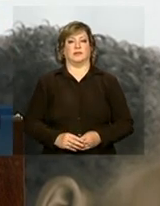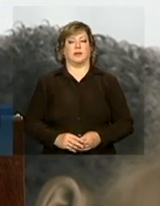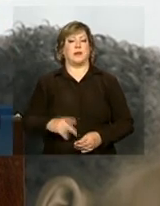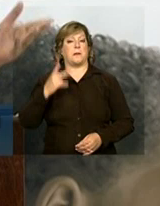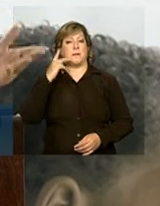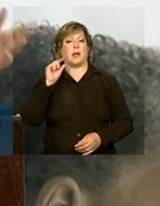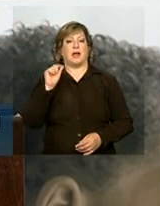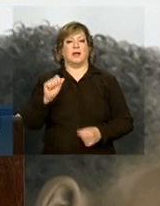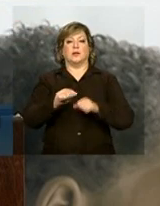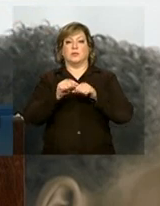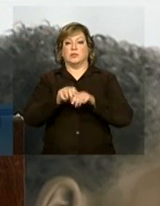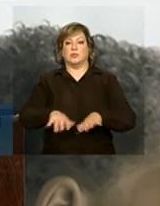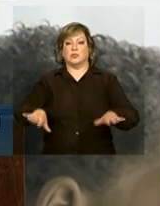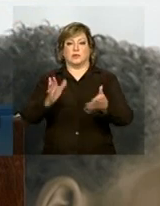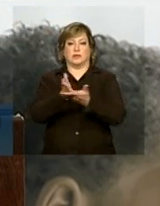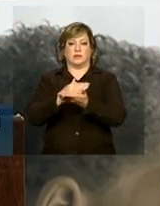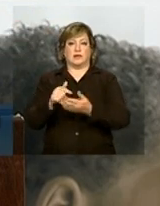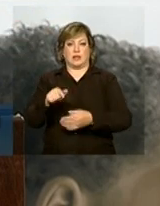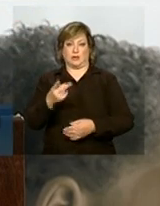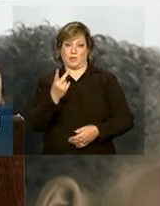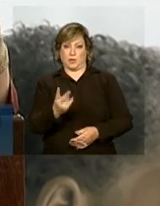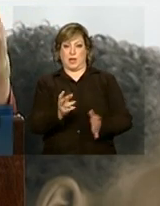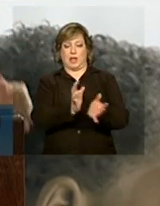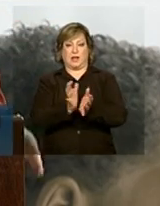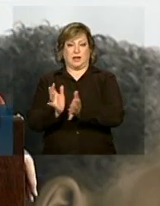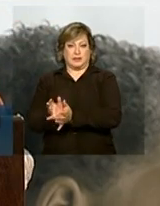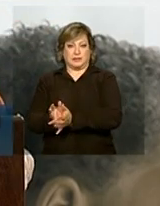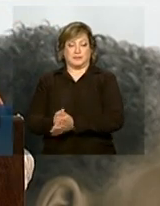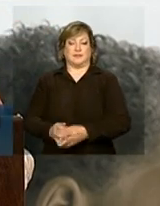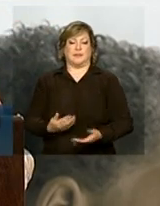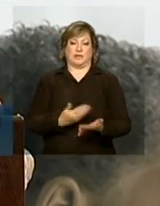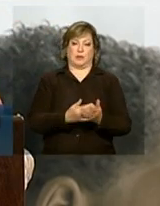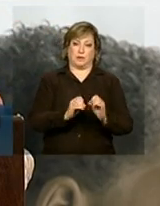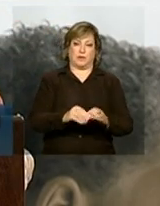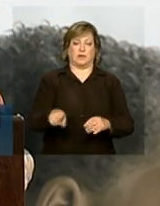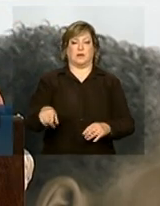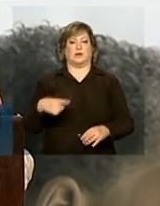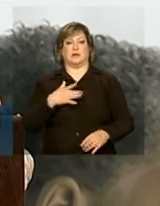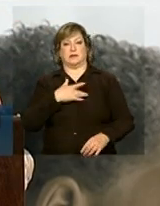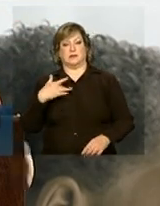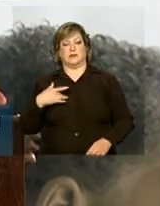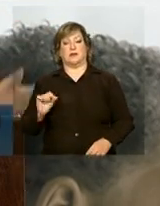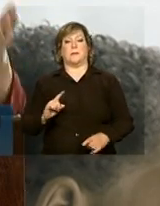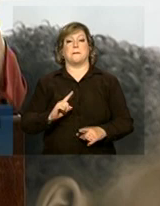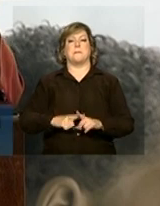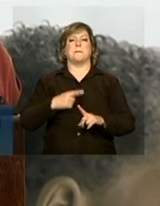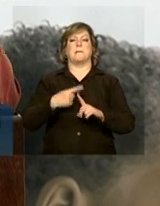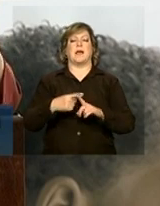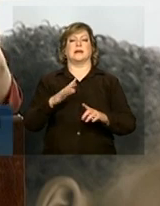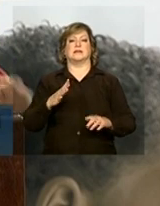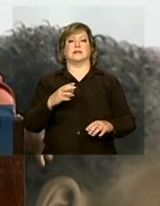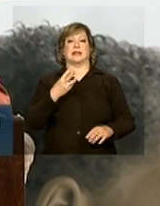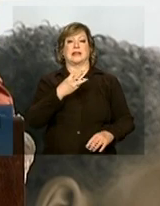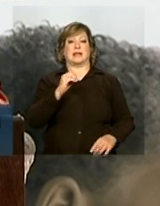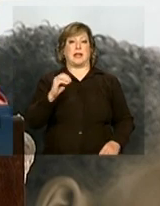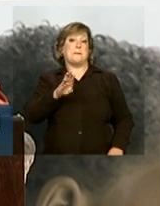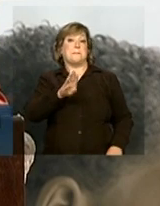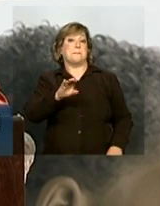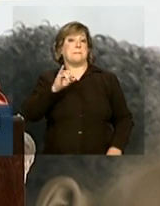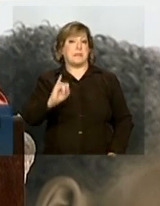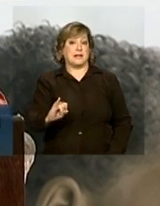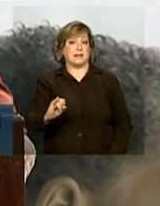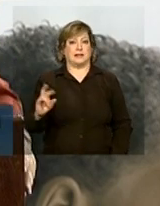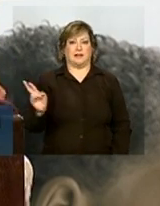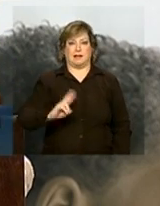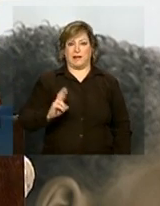para ser distribuído entre essas duas áreas, em torno de mais de 300 bilhões de reais.